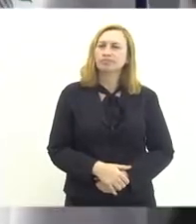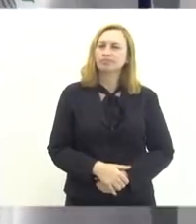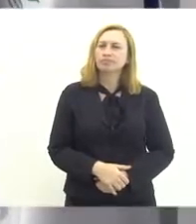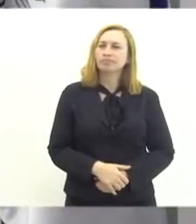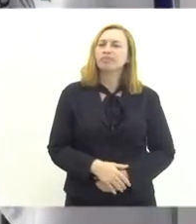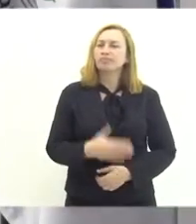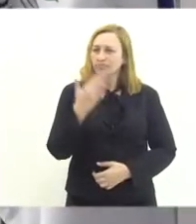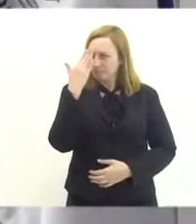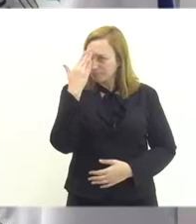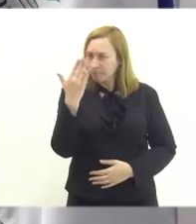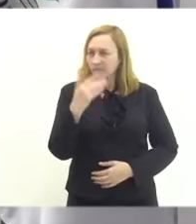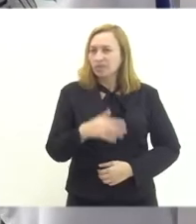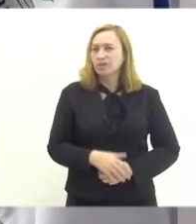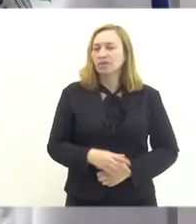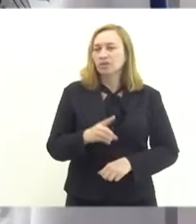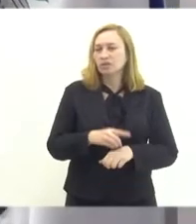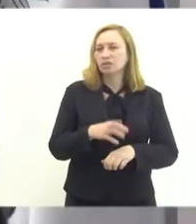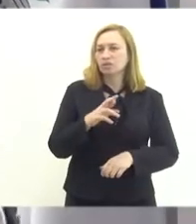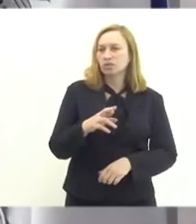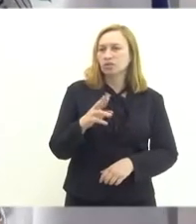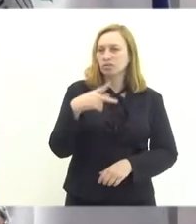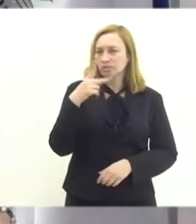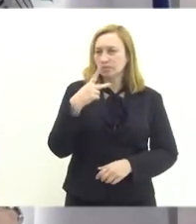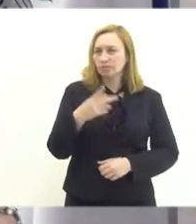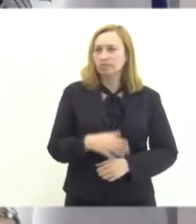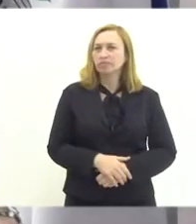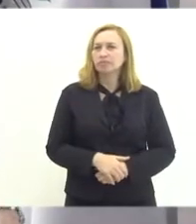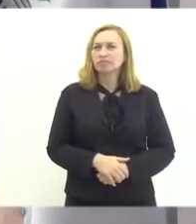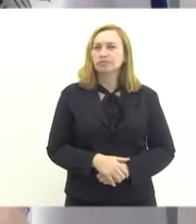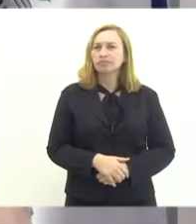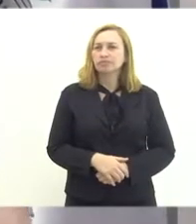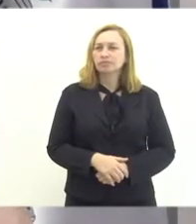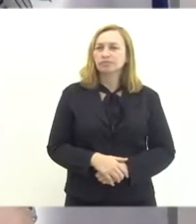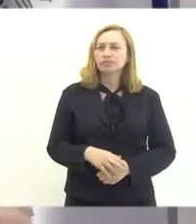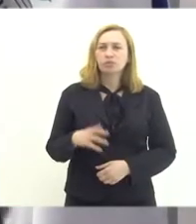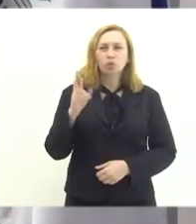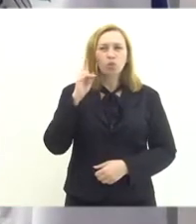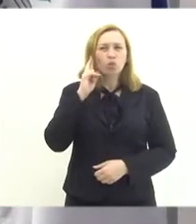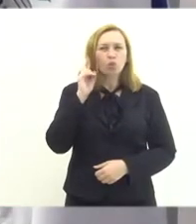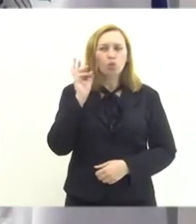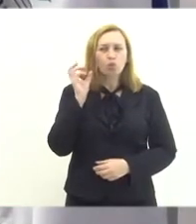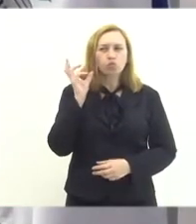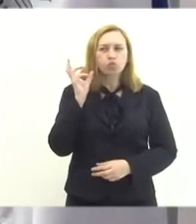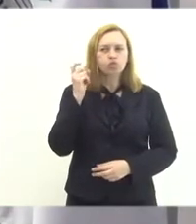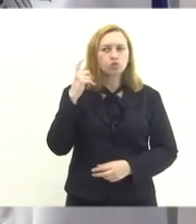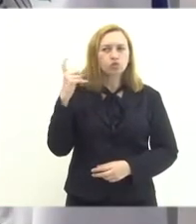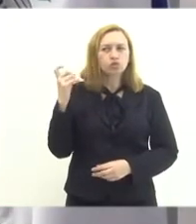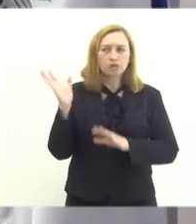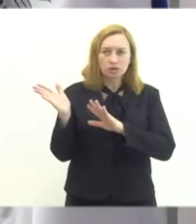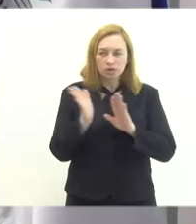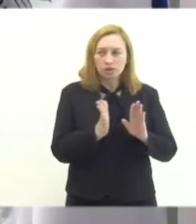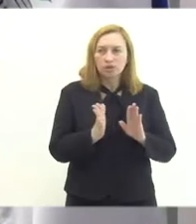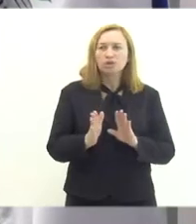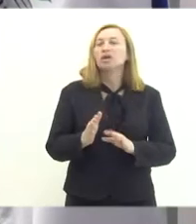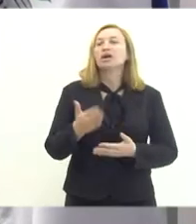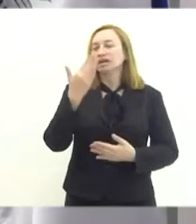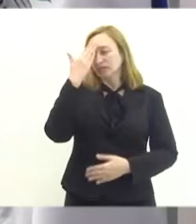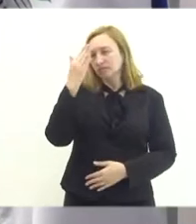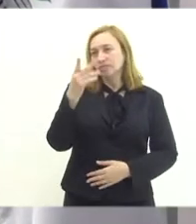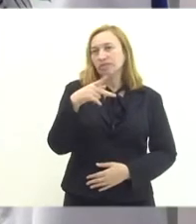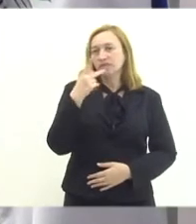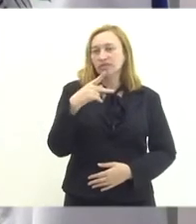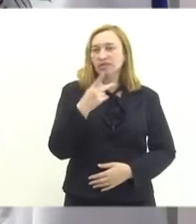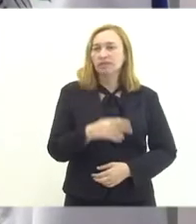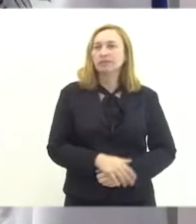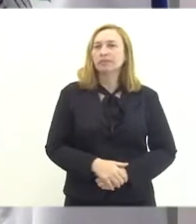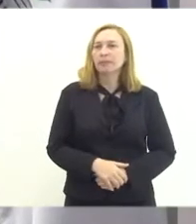e nós agradecemos Doutora pela palavra abaixo um pouquinho isso nós que agradecemos a senhora pela fala